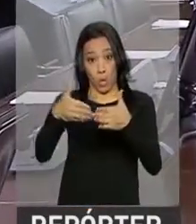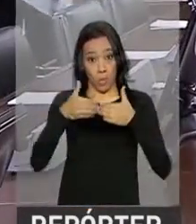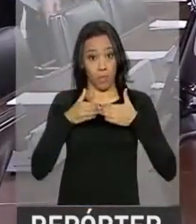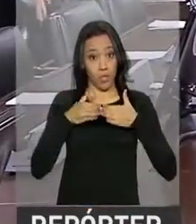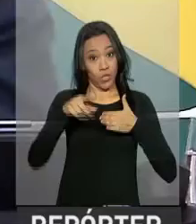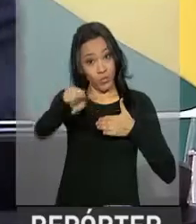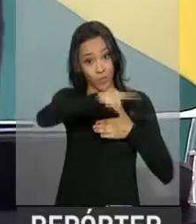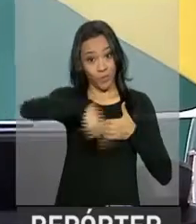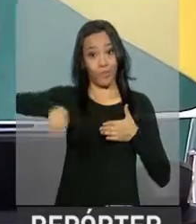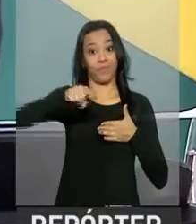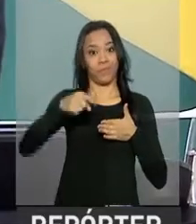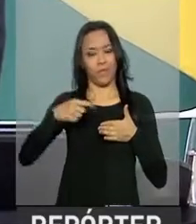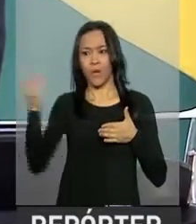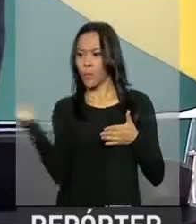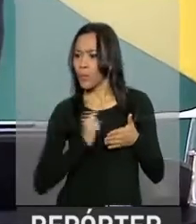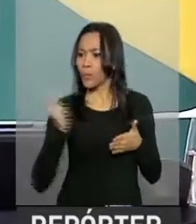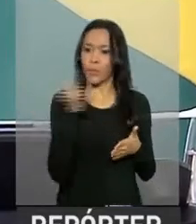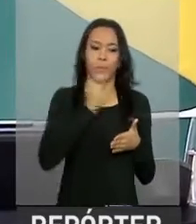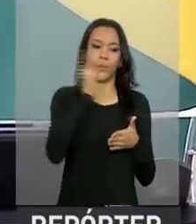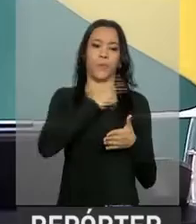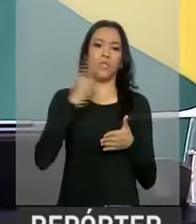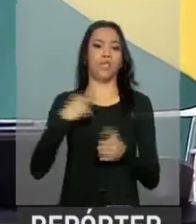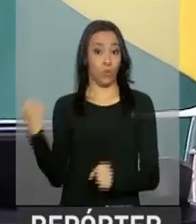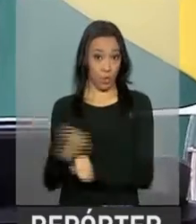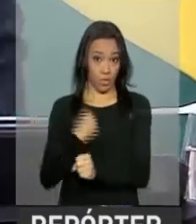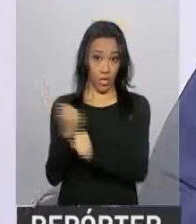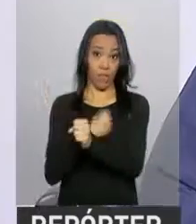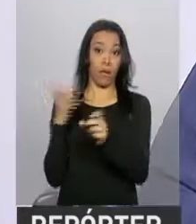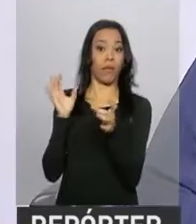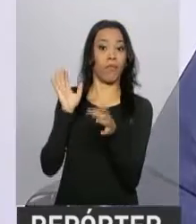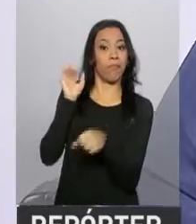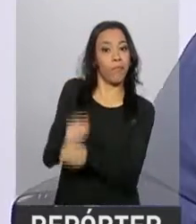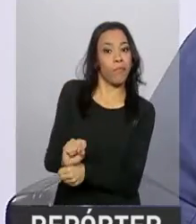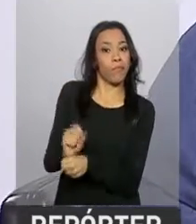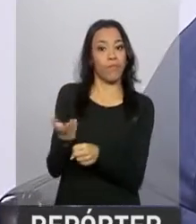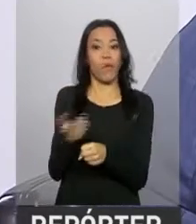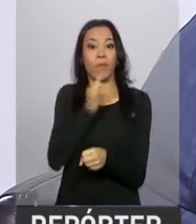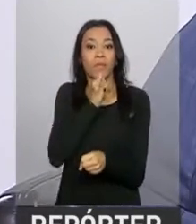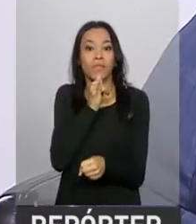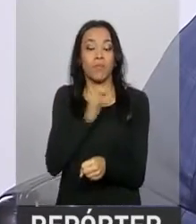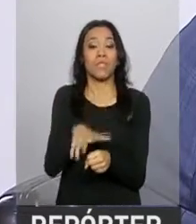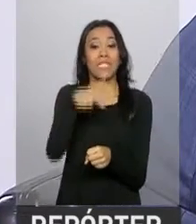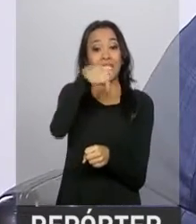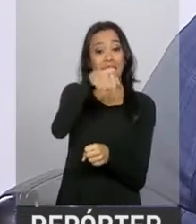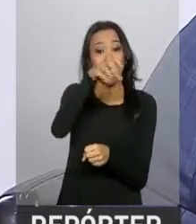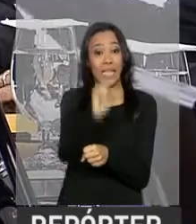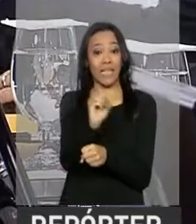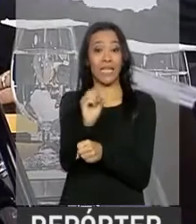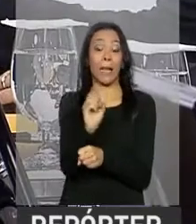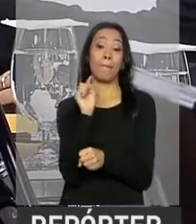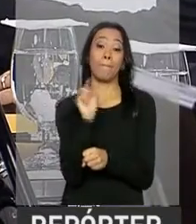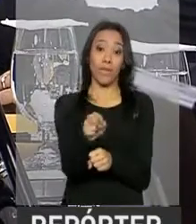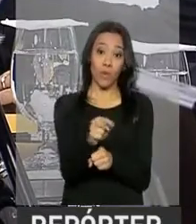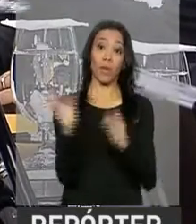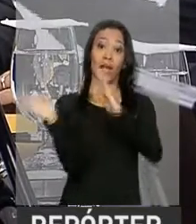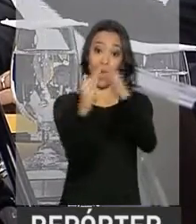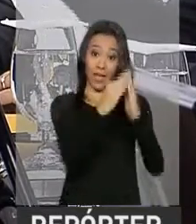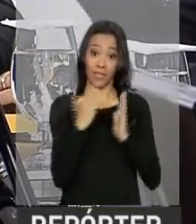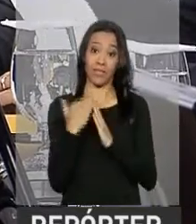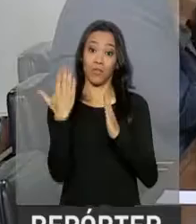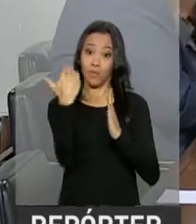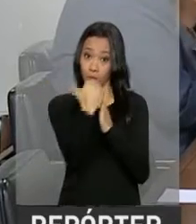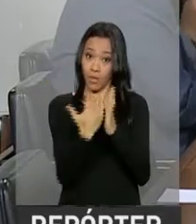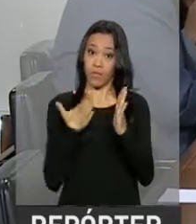prioridade para as obras em andamento ou paralisadas como a retomada de 70 mil unidades do minha casa minha vida